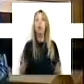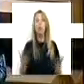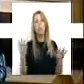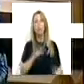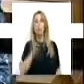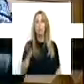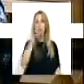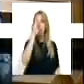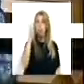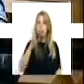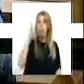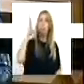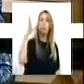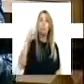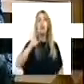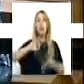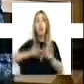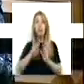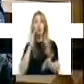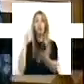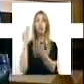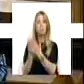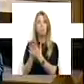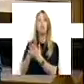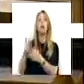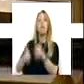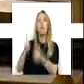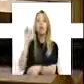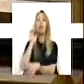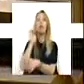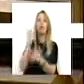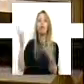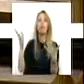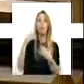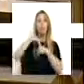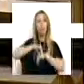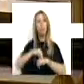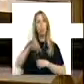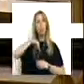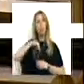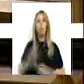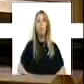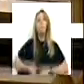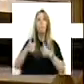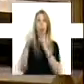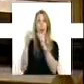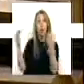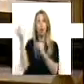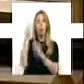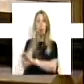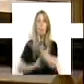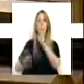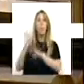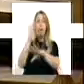esta necessidade de ganhar valores ao nível da União Europeia, designadamente naquilo que se refere